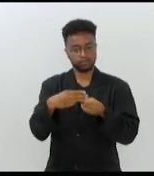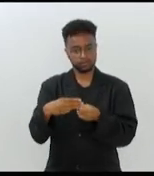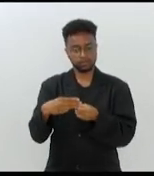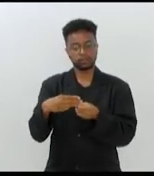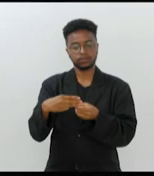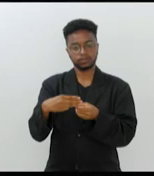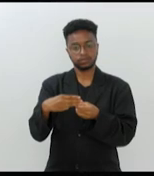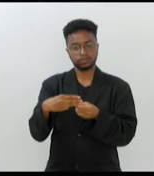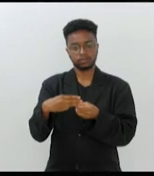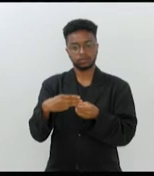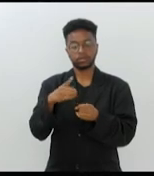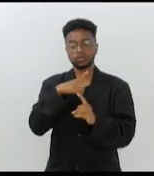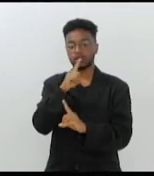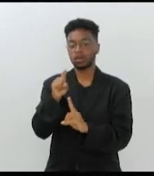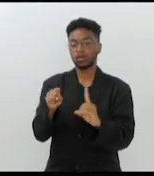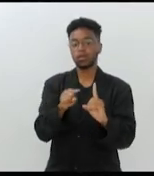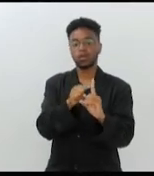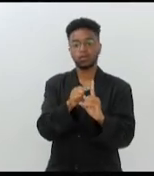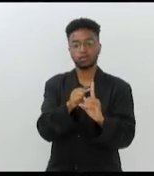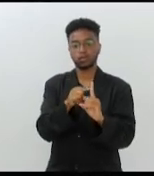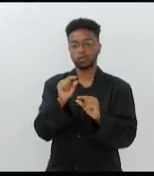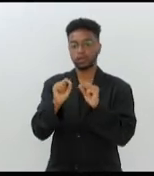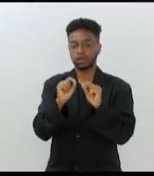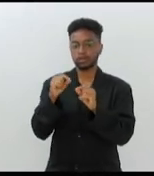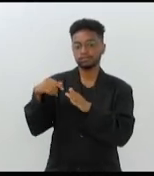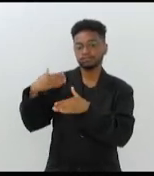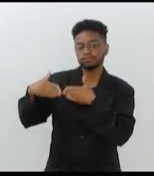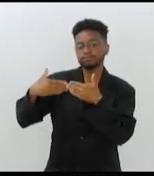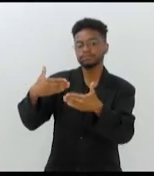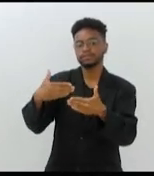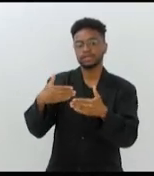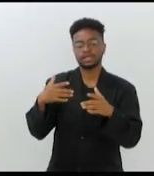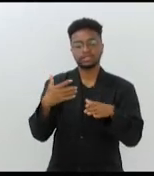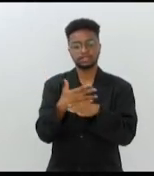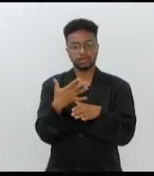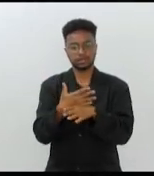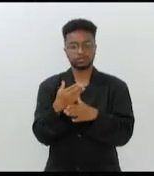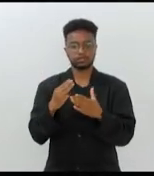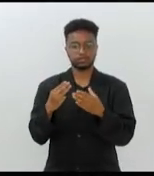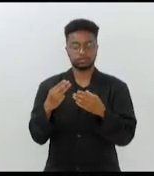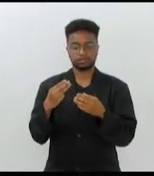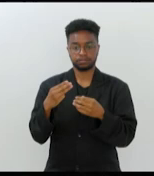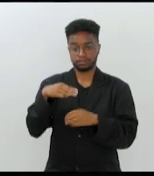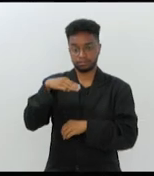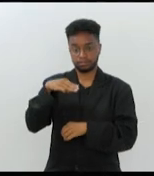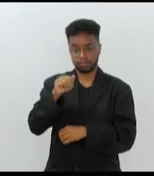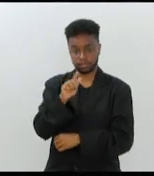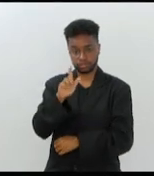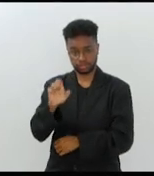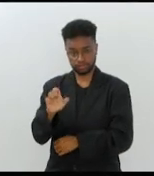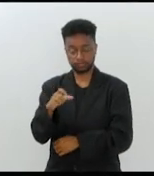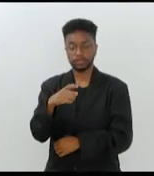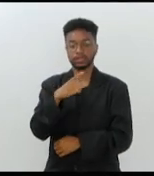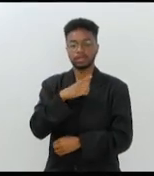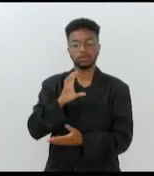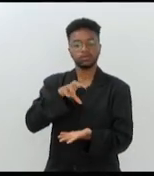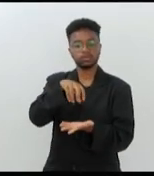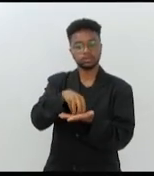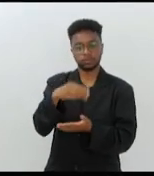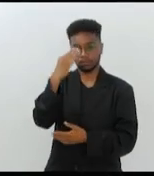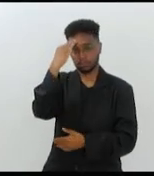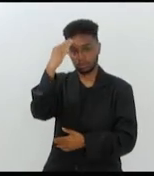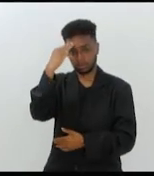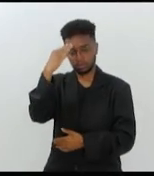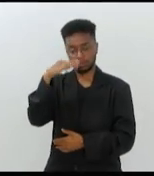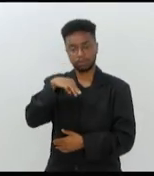estadual, visando o desenvolvimento de Magé. Entre elas, o Centro Memorial